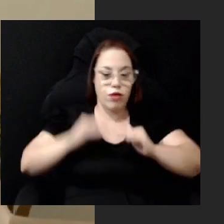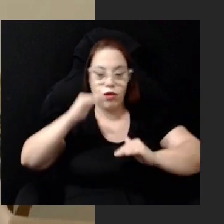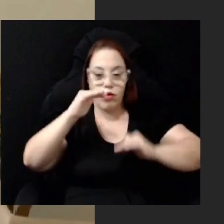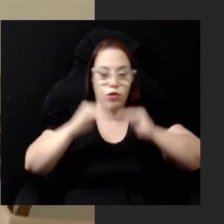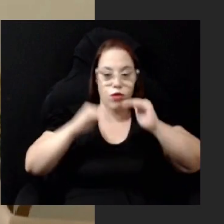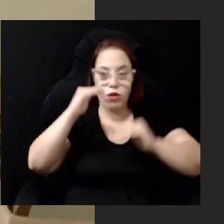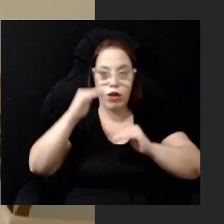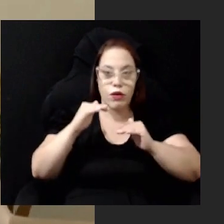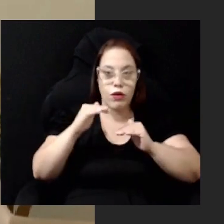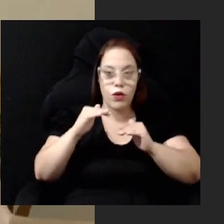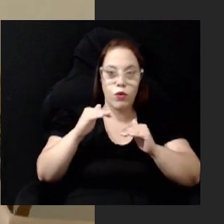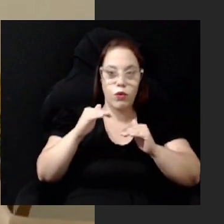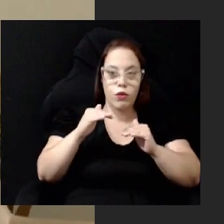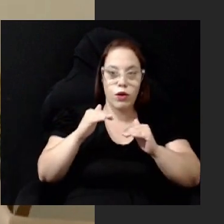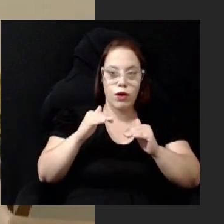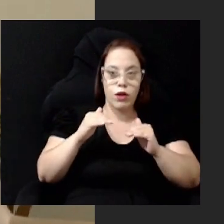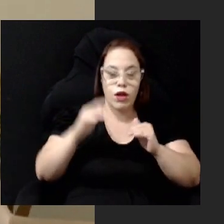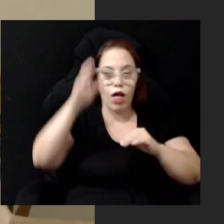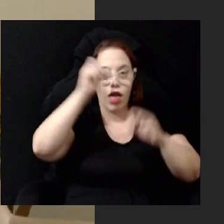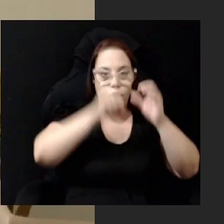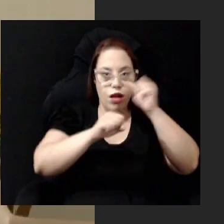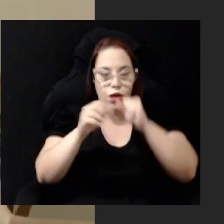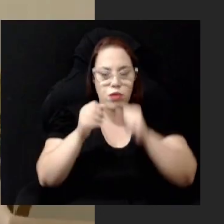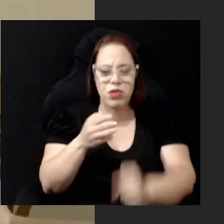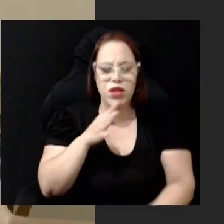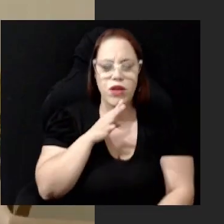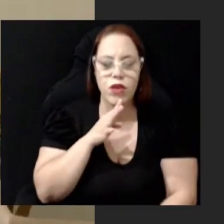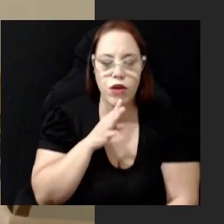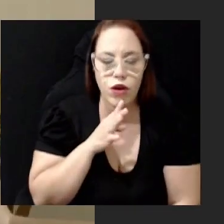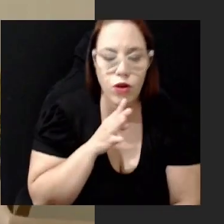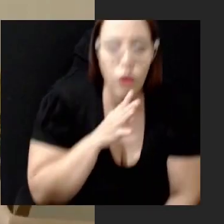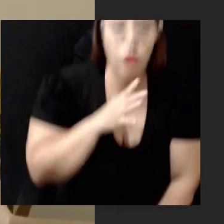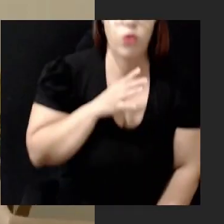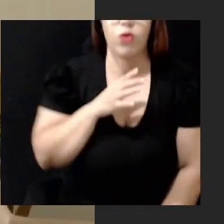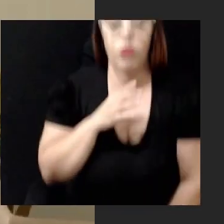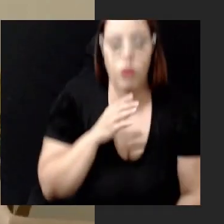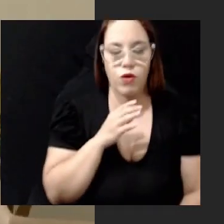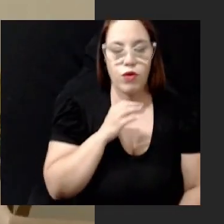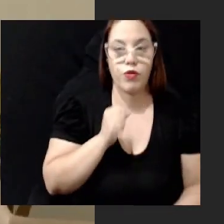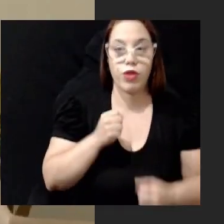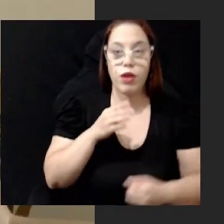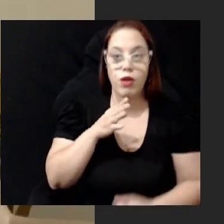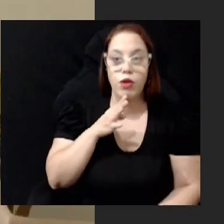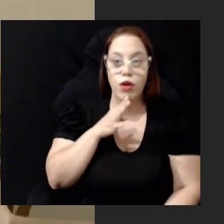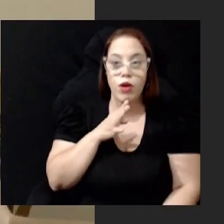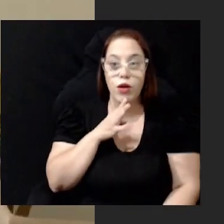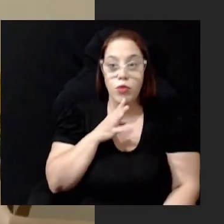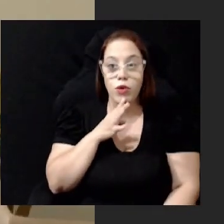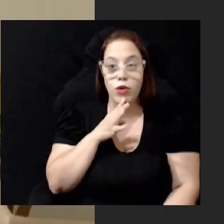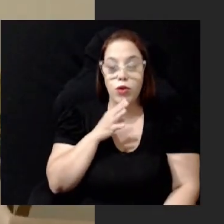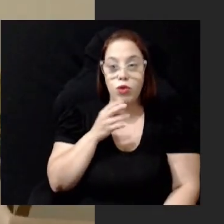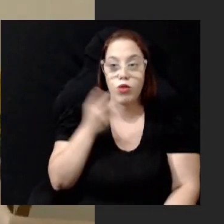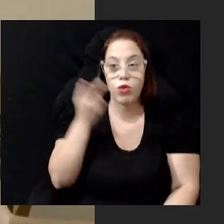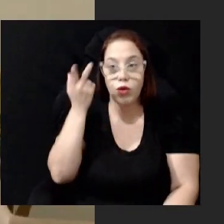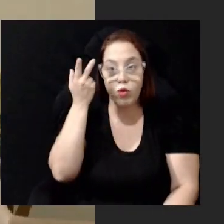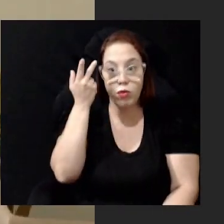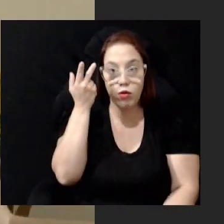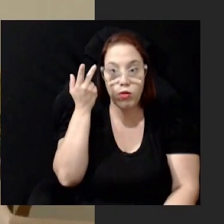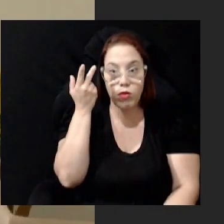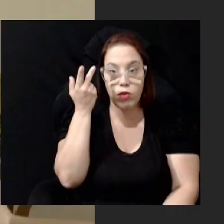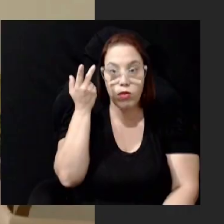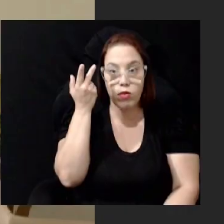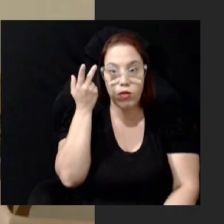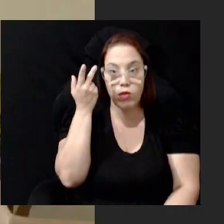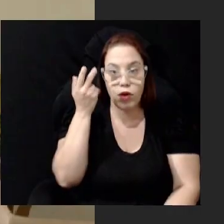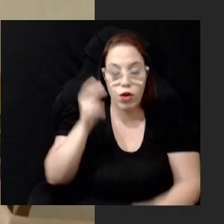de desenvolvimento do corpo, em que elas estão aprendendo a se conhecer. Então, é muito comum que as crianças tenham traumas, pequenos